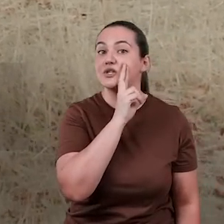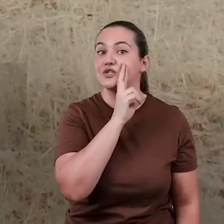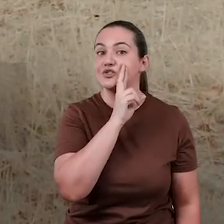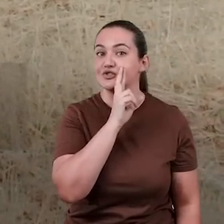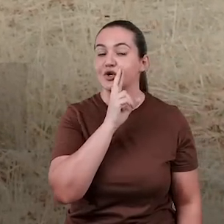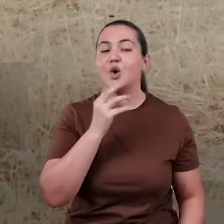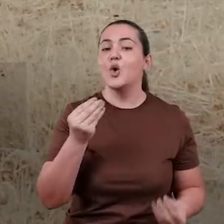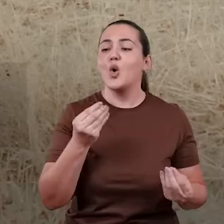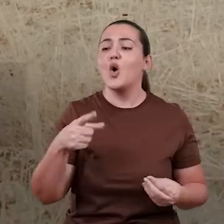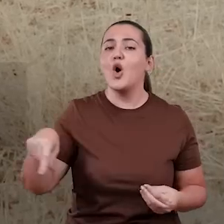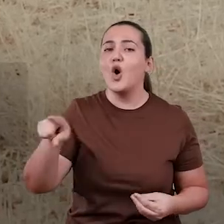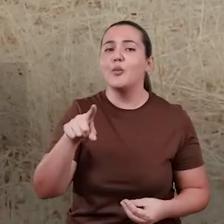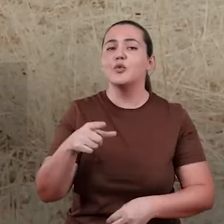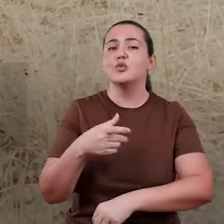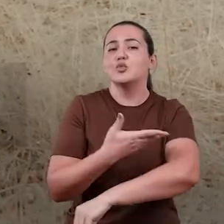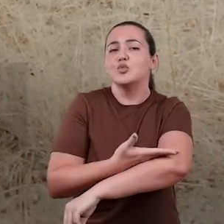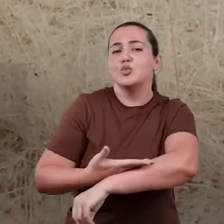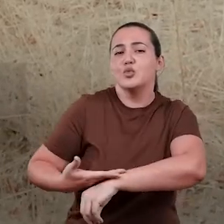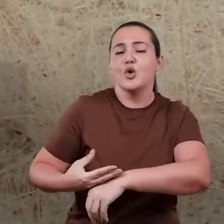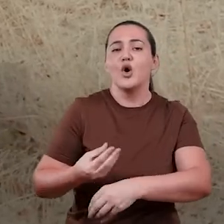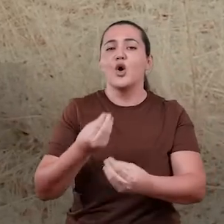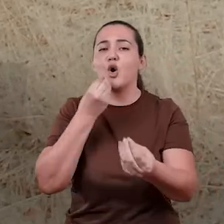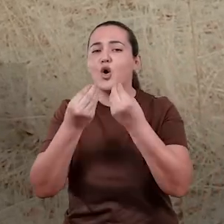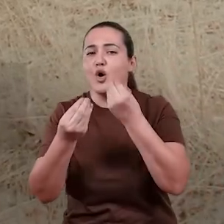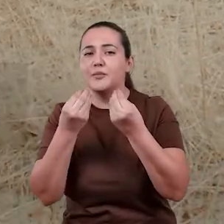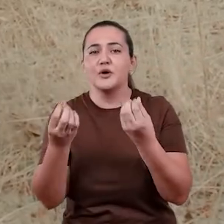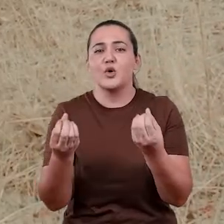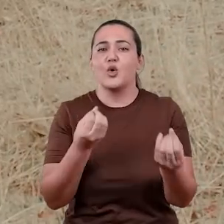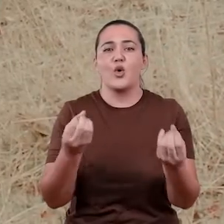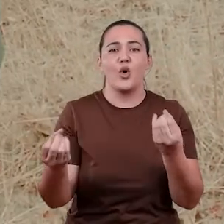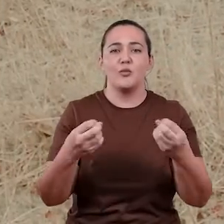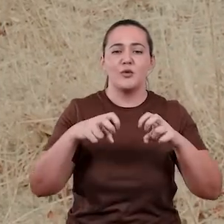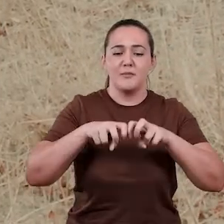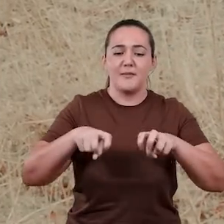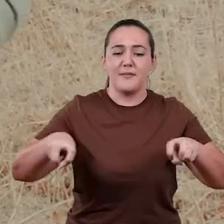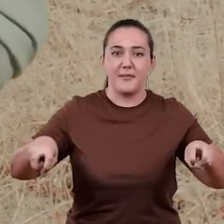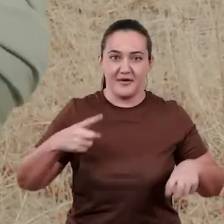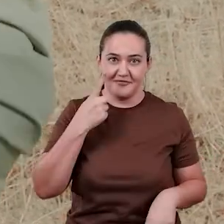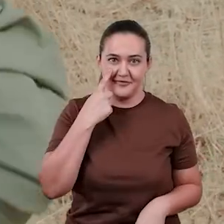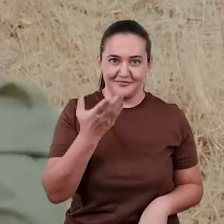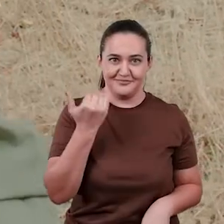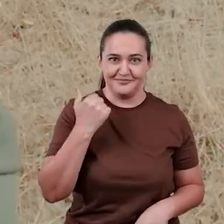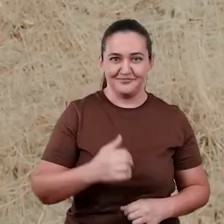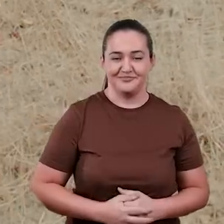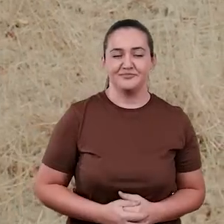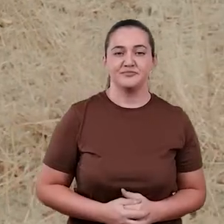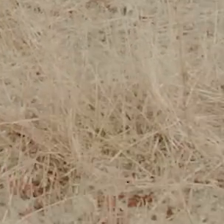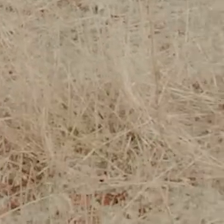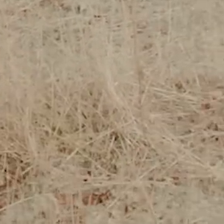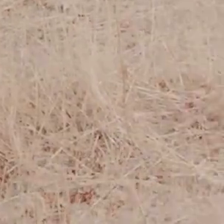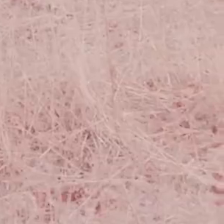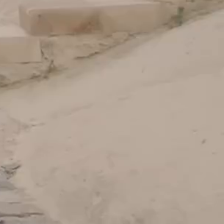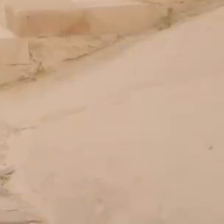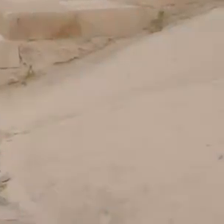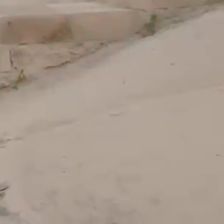da época. Como é que eles comiam, como é que era o momento da refeição. Ali dentro, vem comigo que eu vou mostrar para vocês.